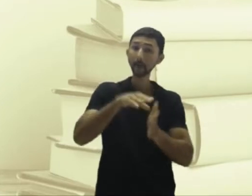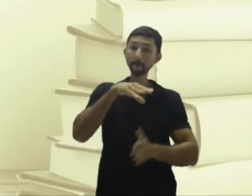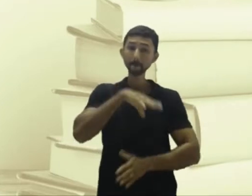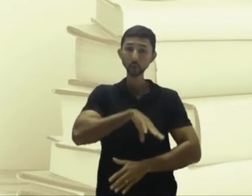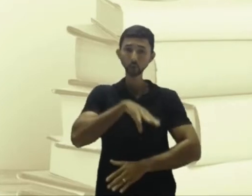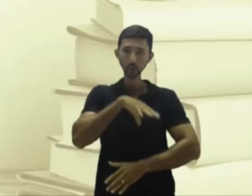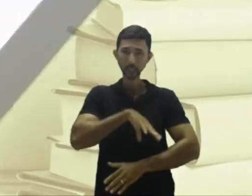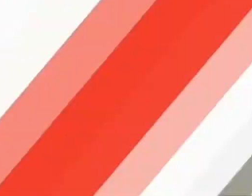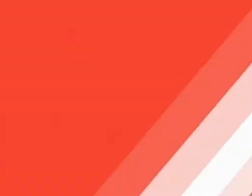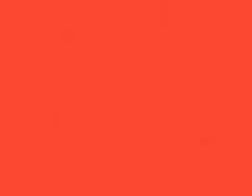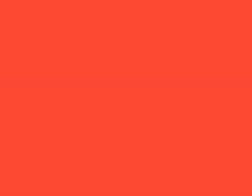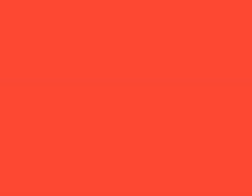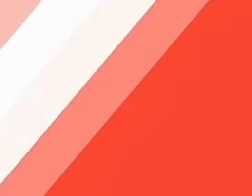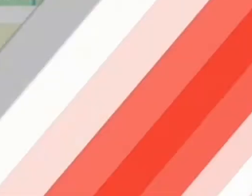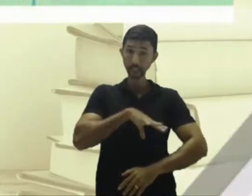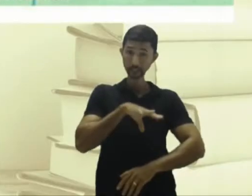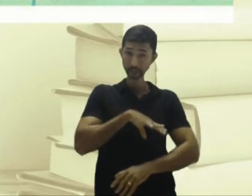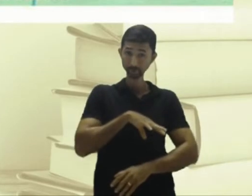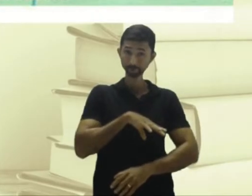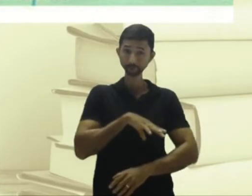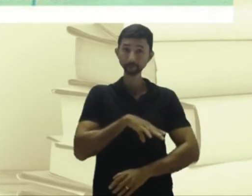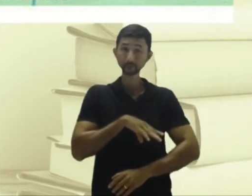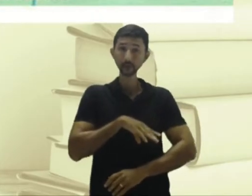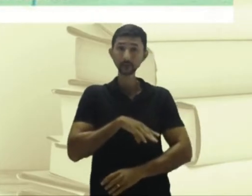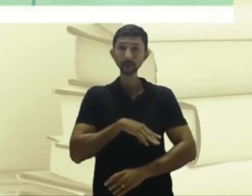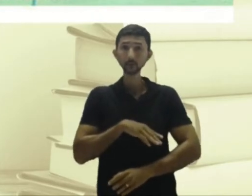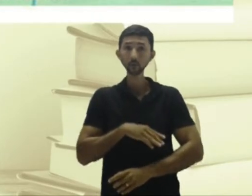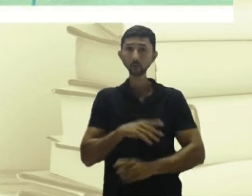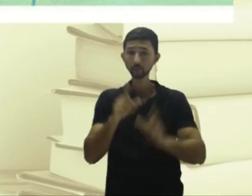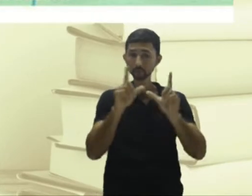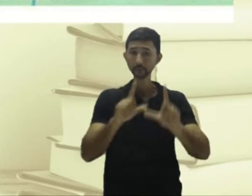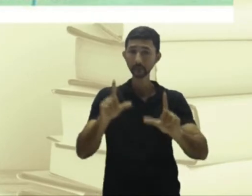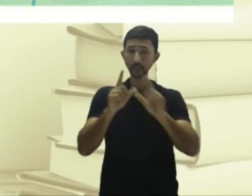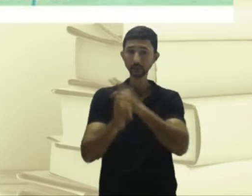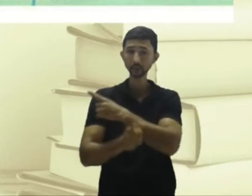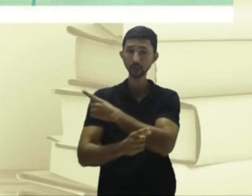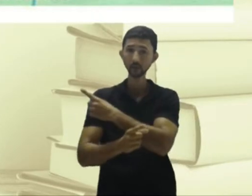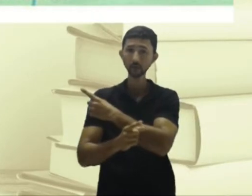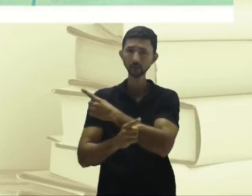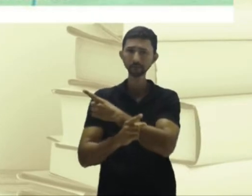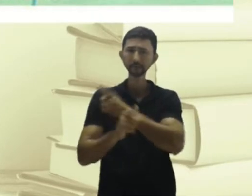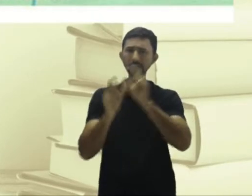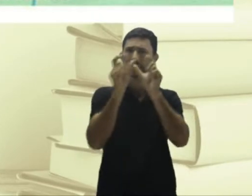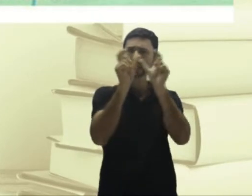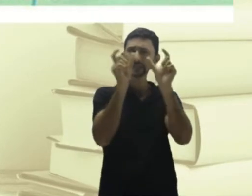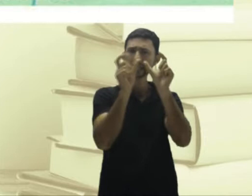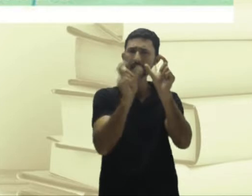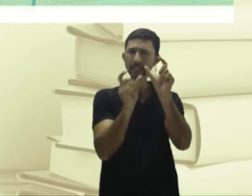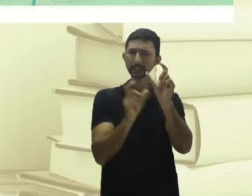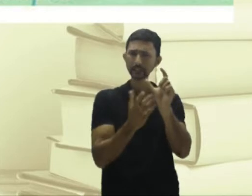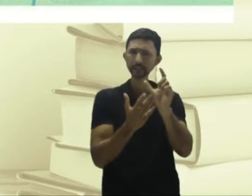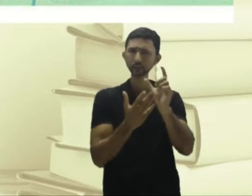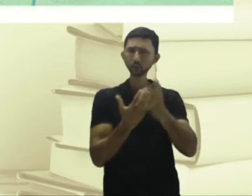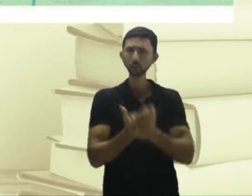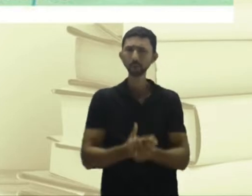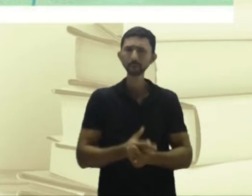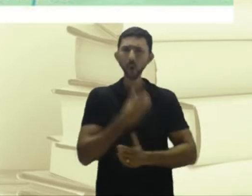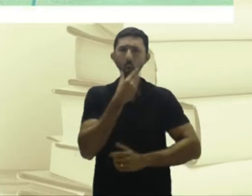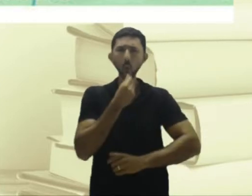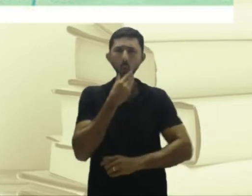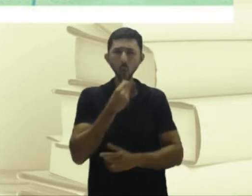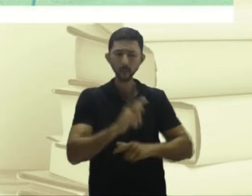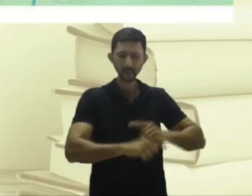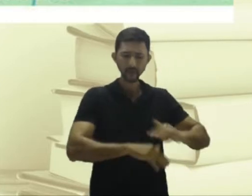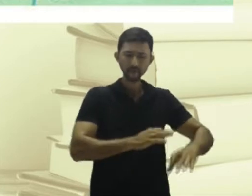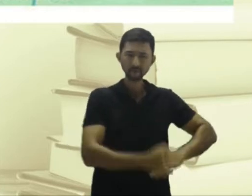portugueses aqui. Vamos lá. E eu coloquei aqui no slide um pequeno trecho de uma obra de Frei Vicente